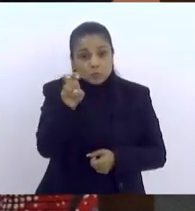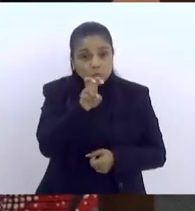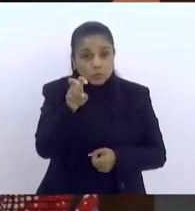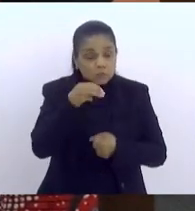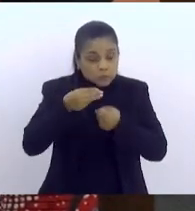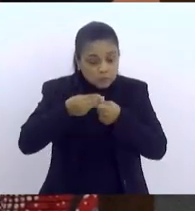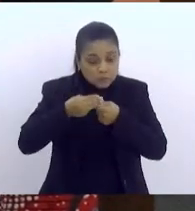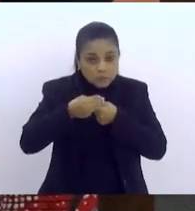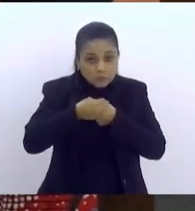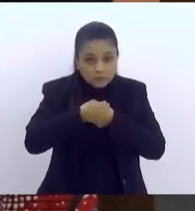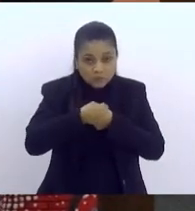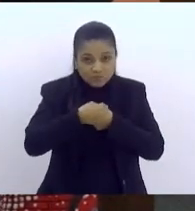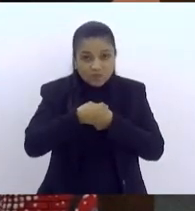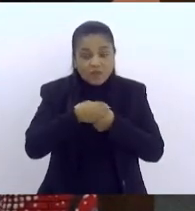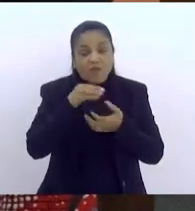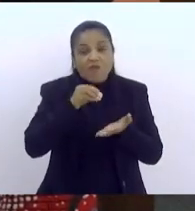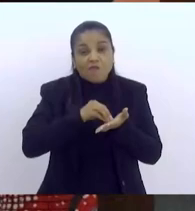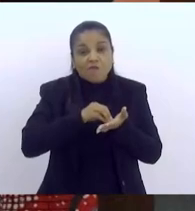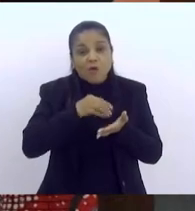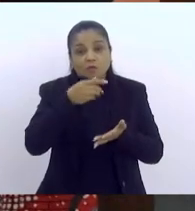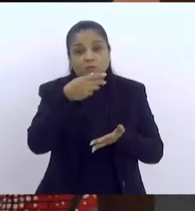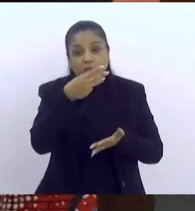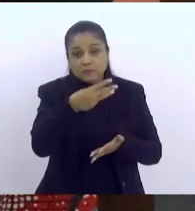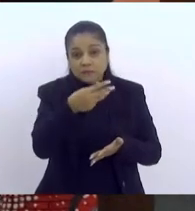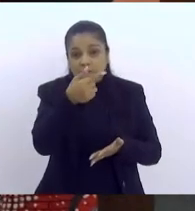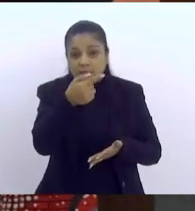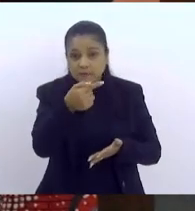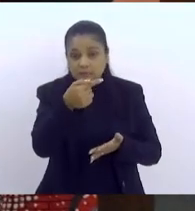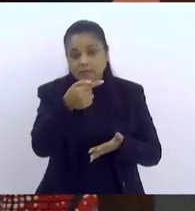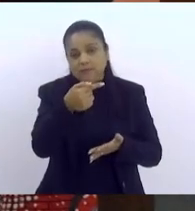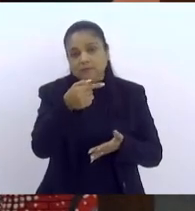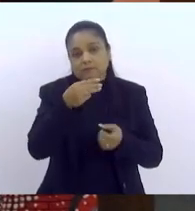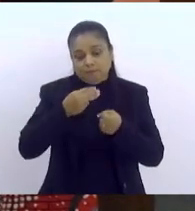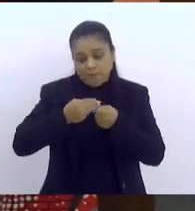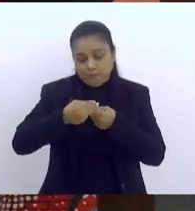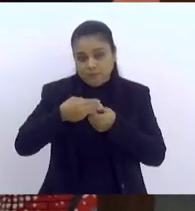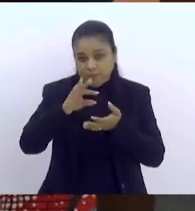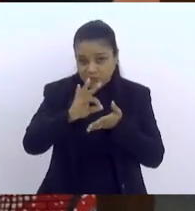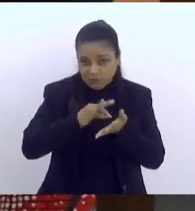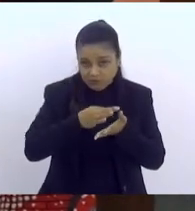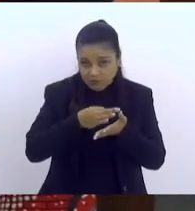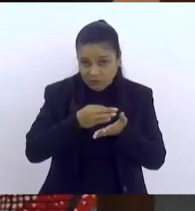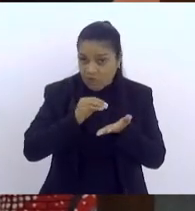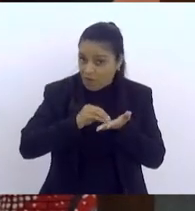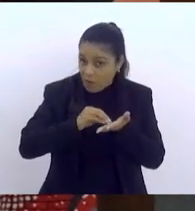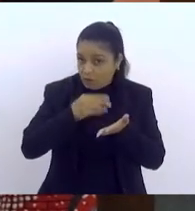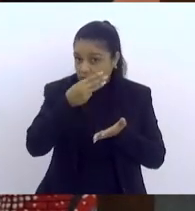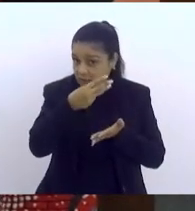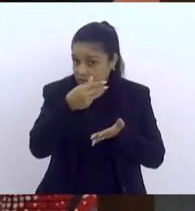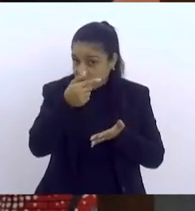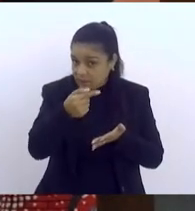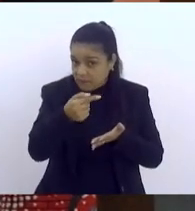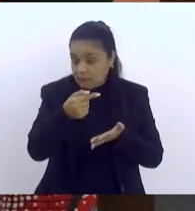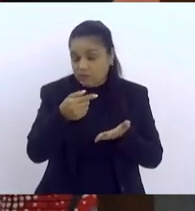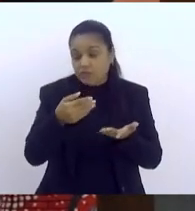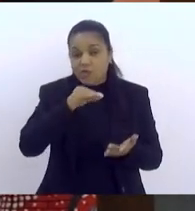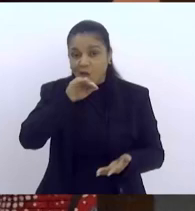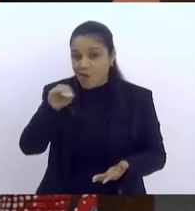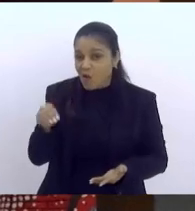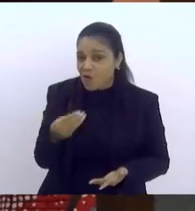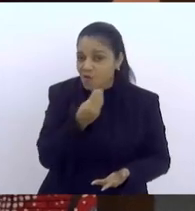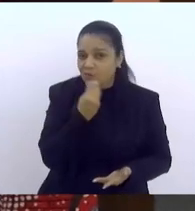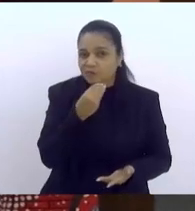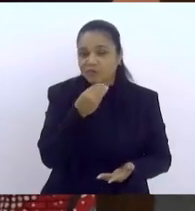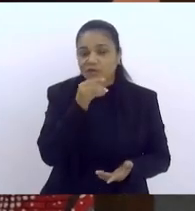Estão faltando 37 municípios a serem inscritos nesta grande oportunidade que o jovem